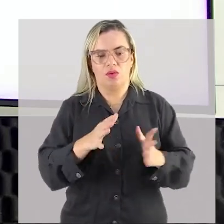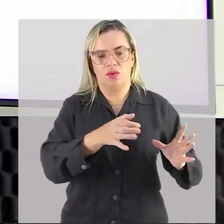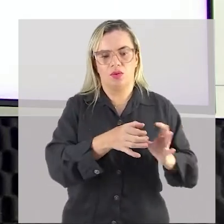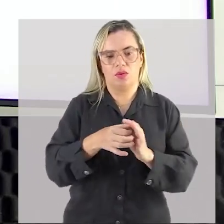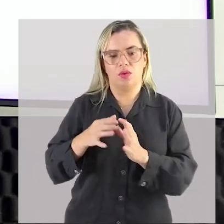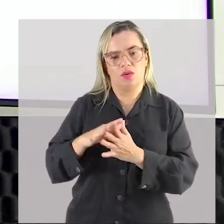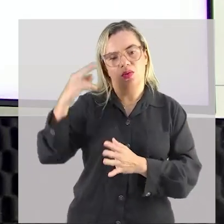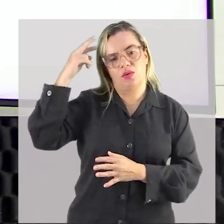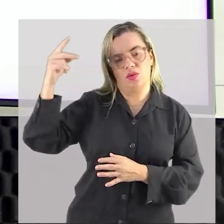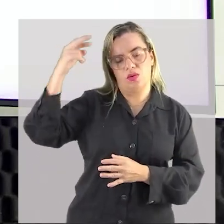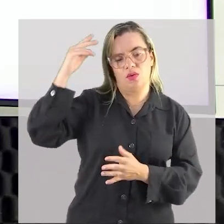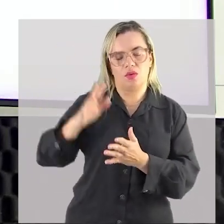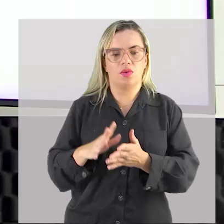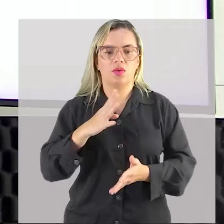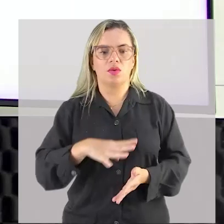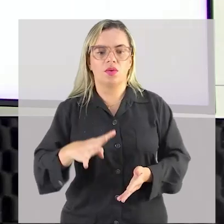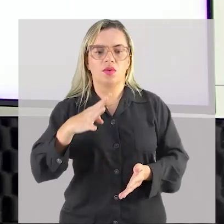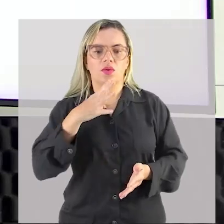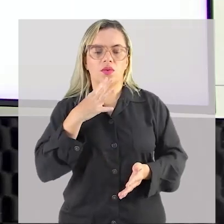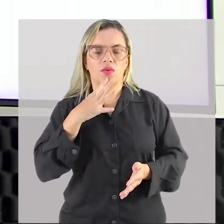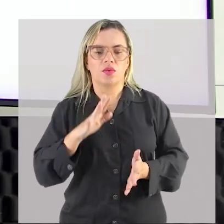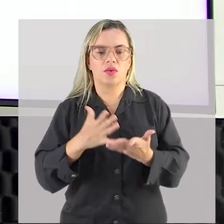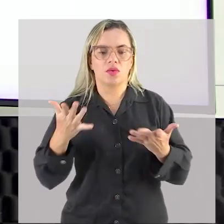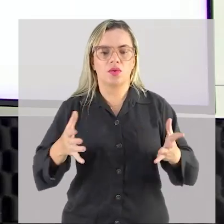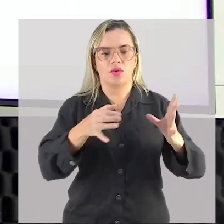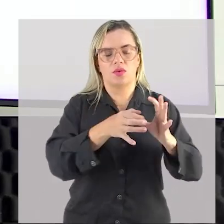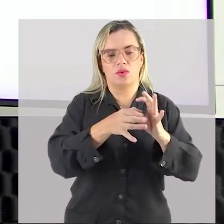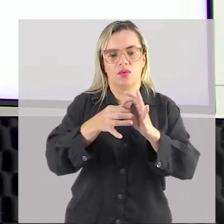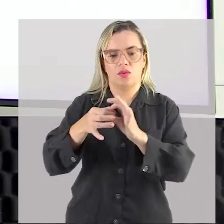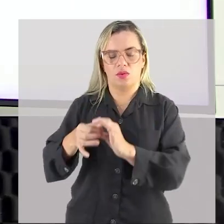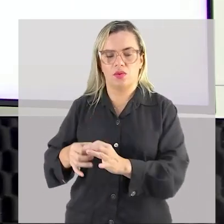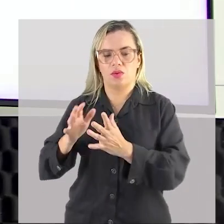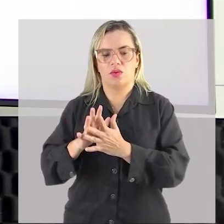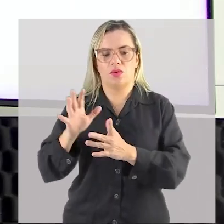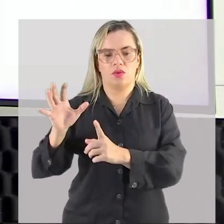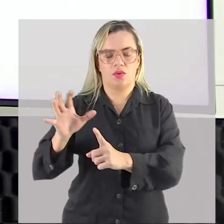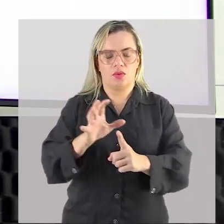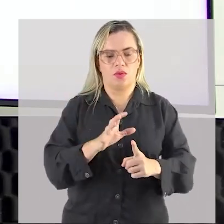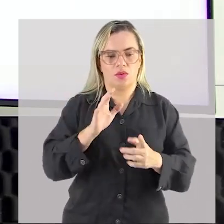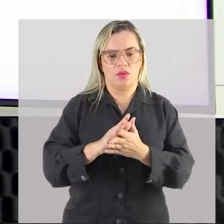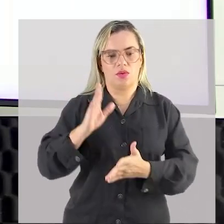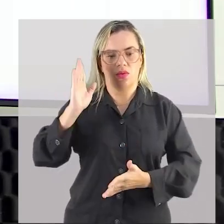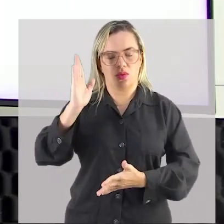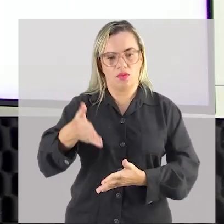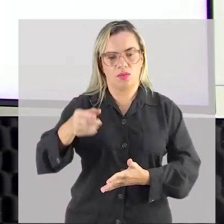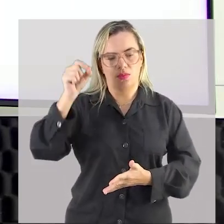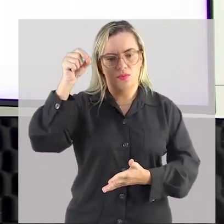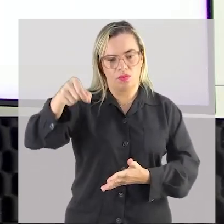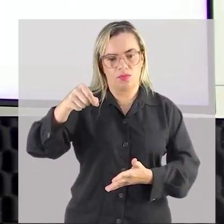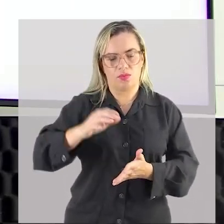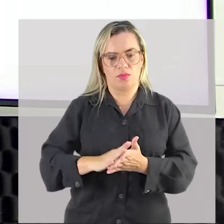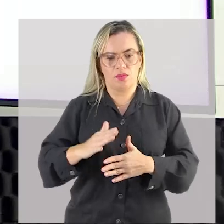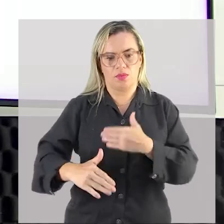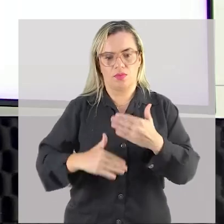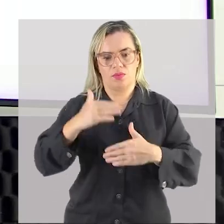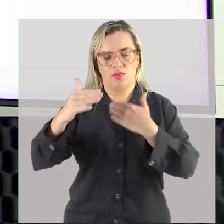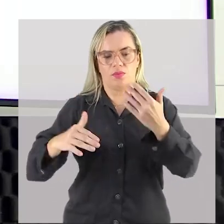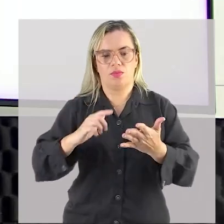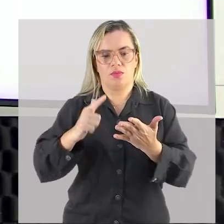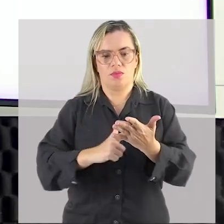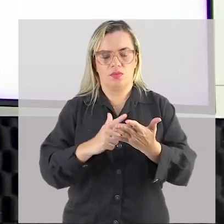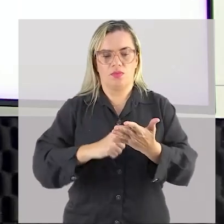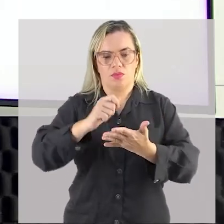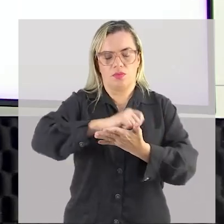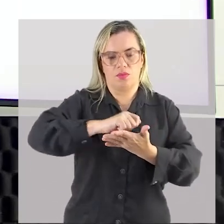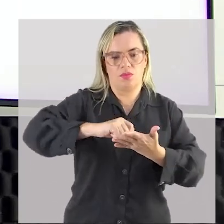importante nós conhecermos porque esse contexto histórico influencia diretamente na construção da obra